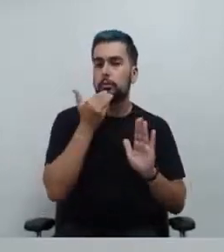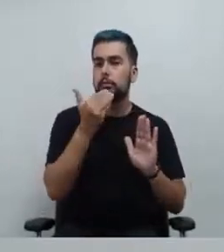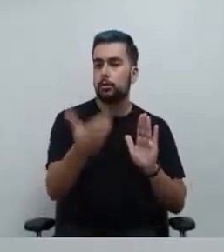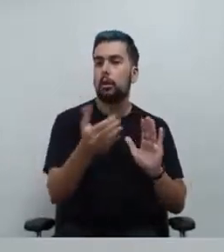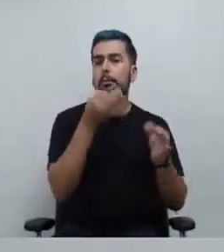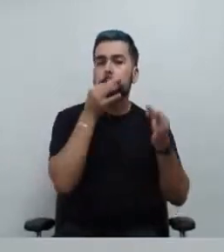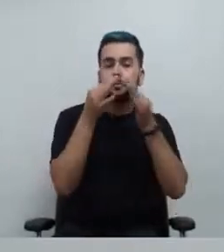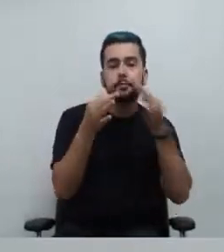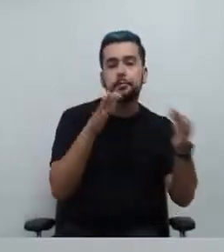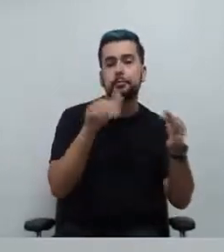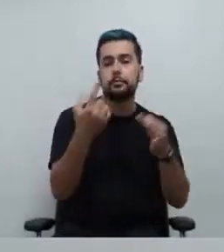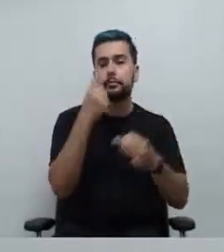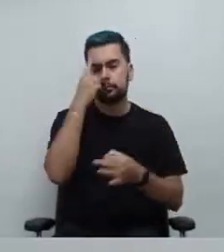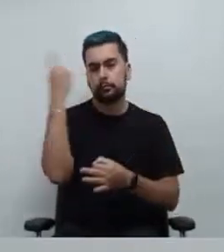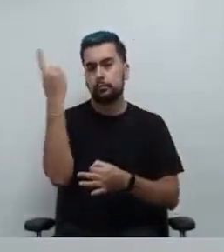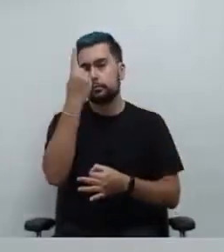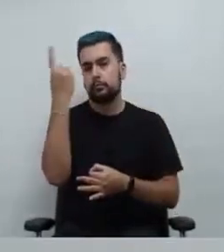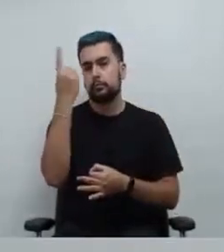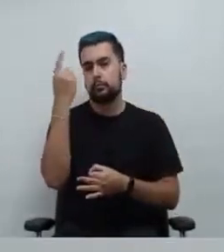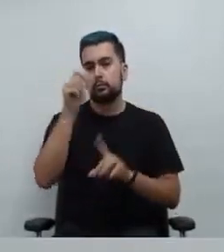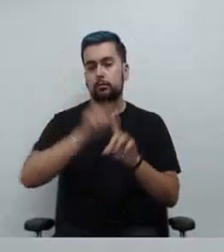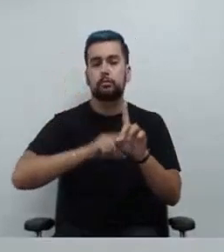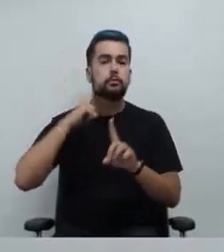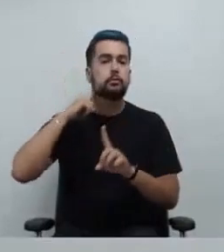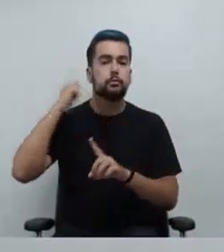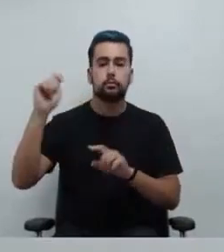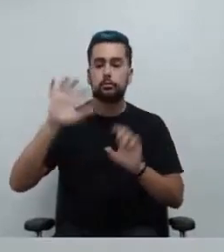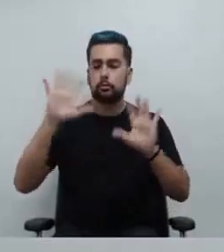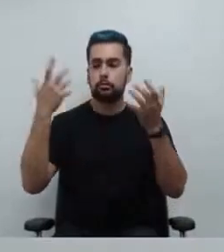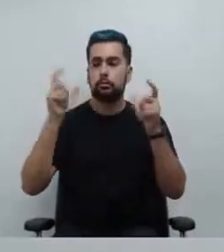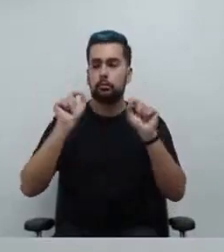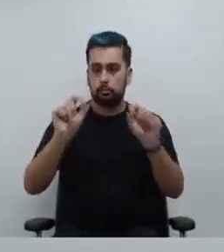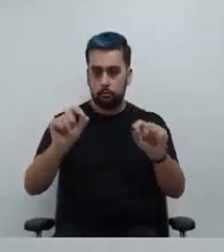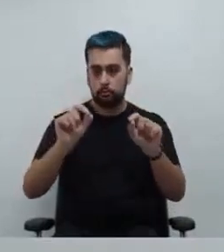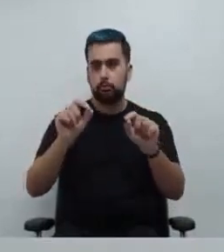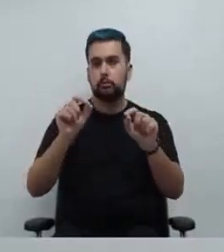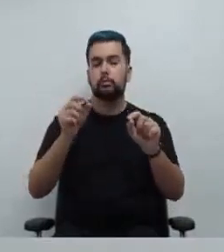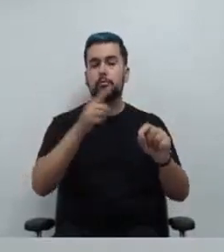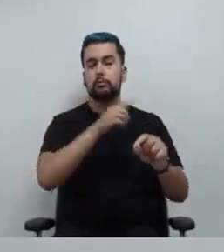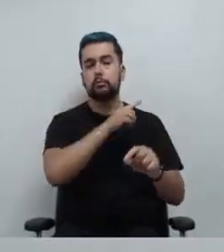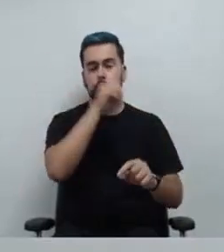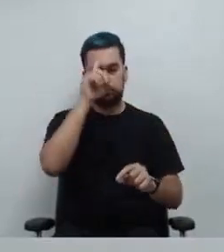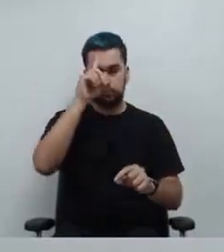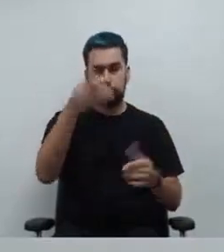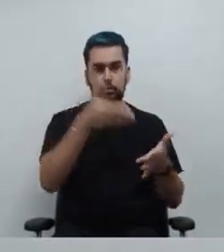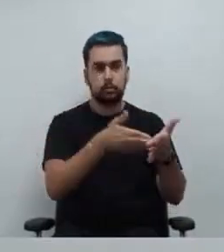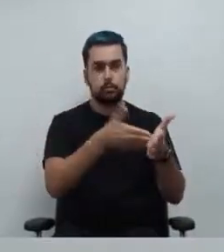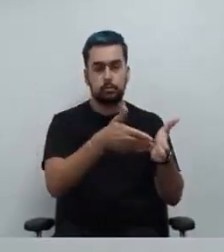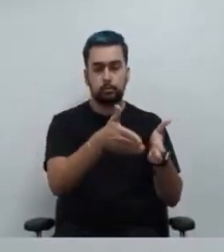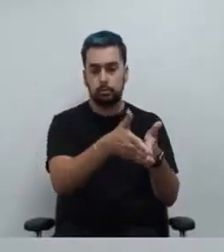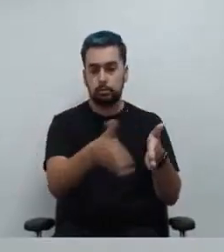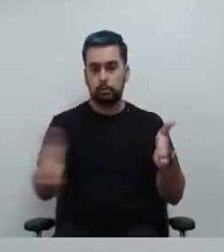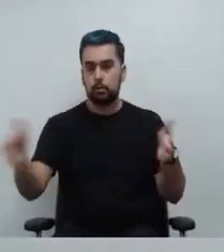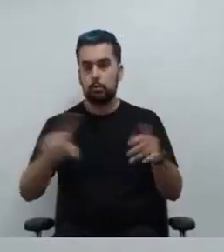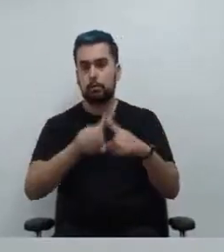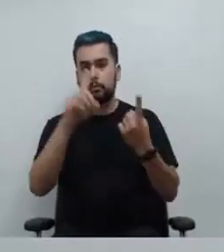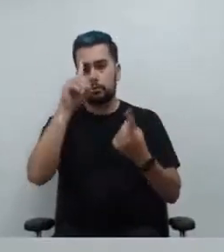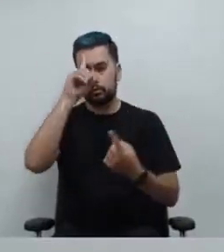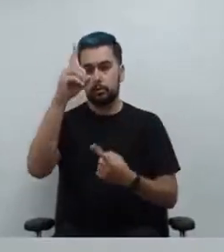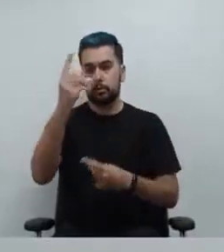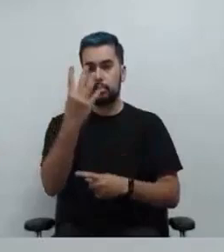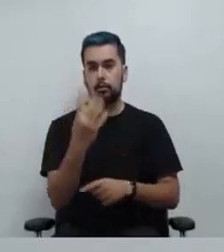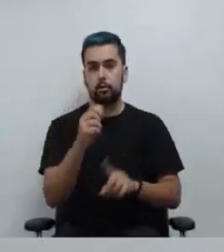1º de abril de 2024, aportou o pedido da AJ para a dilação do prazo, mas no dia 4 de abril,